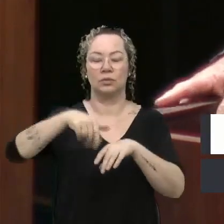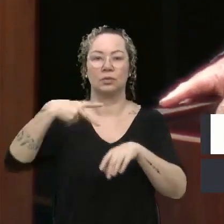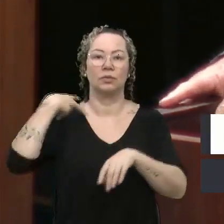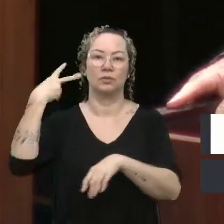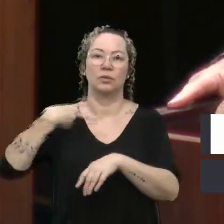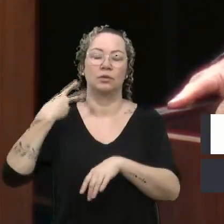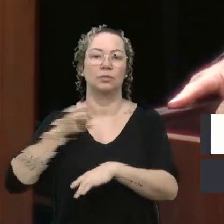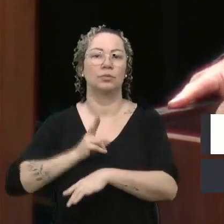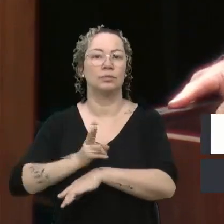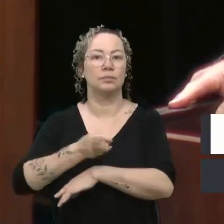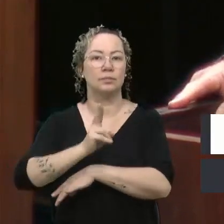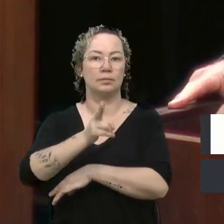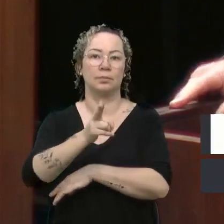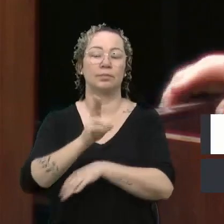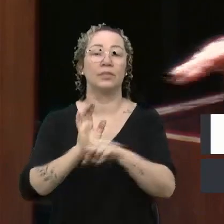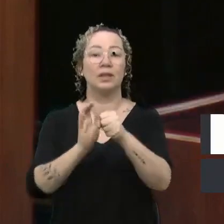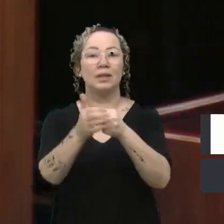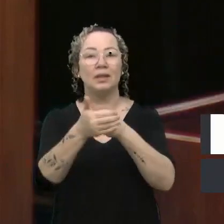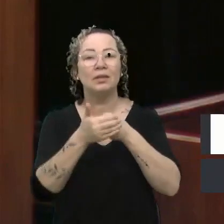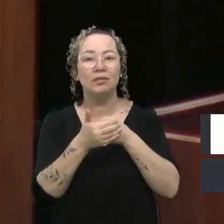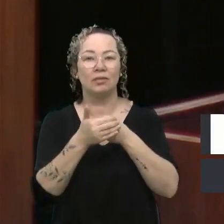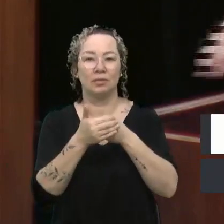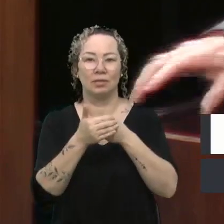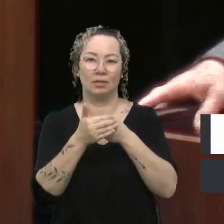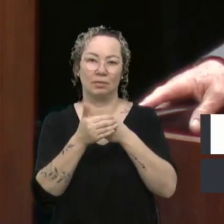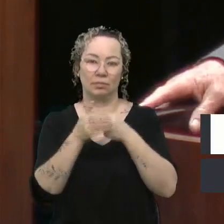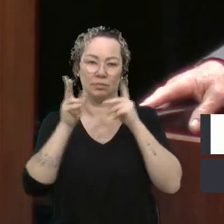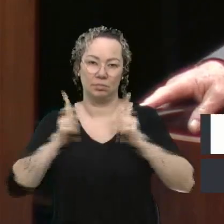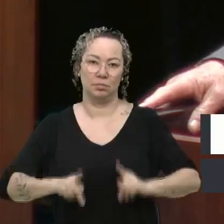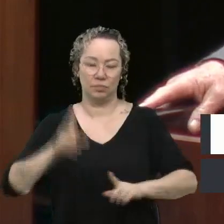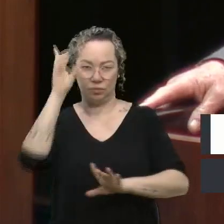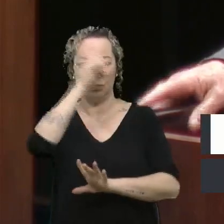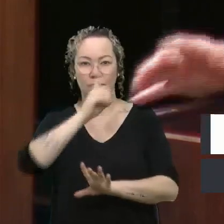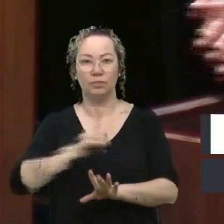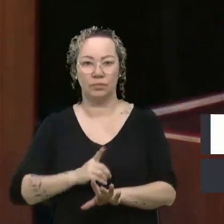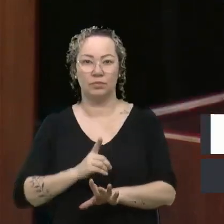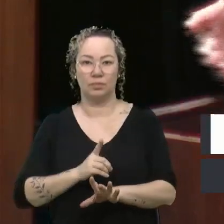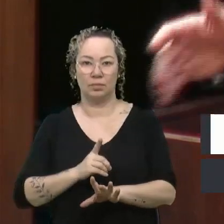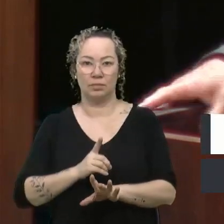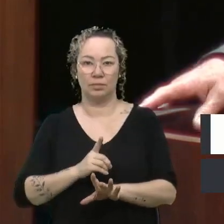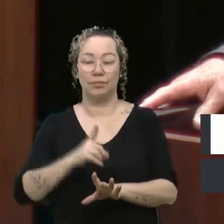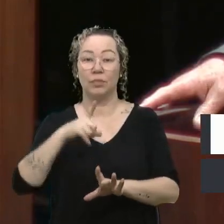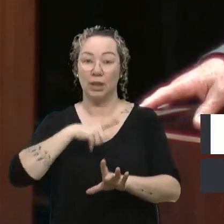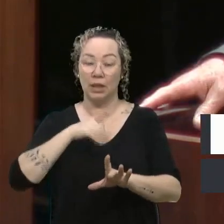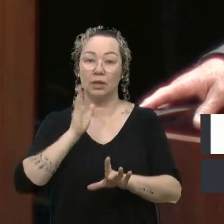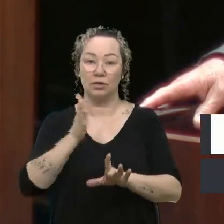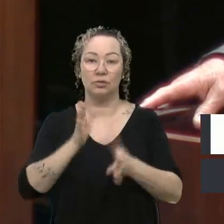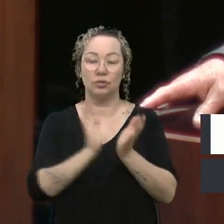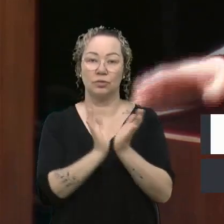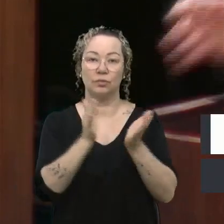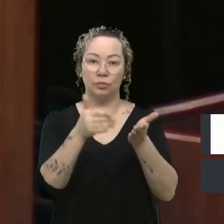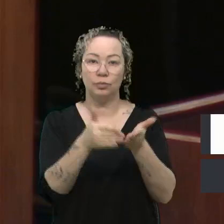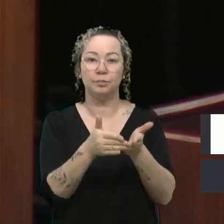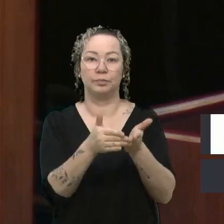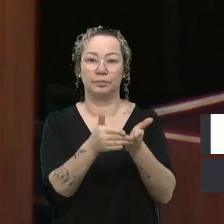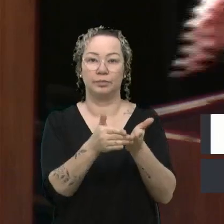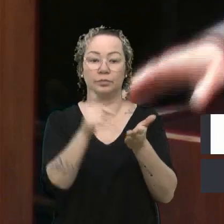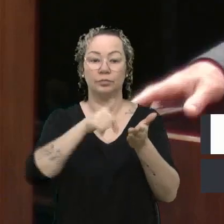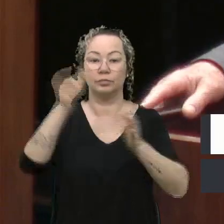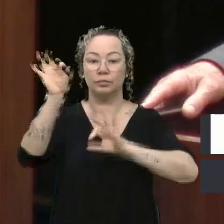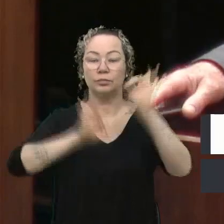sempre defendemos as pessoas com deficiência. Temos uma comissão e esse